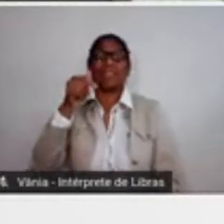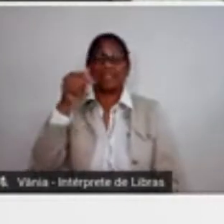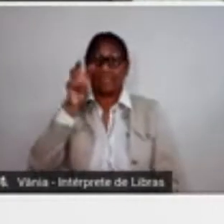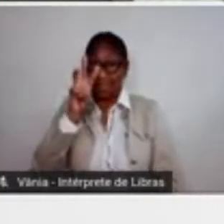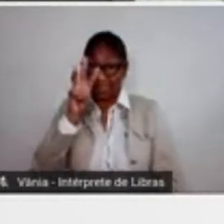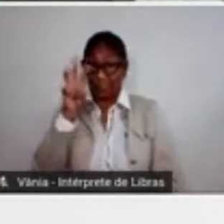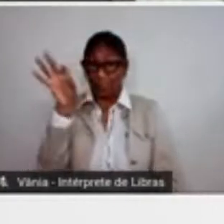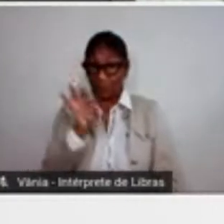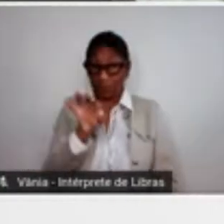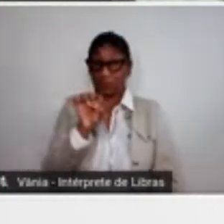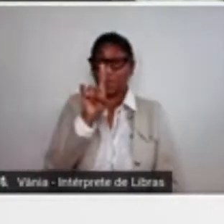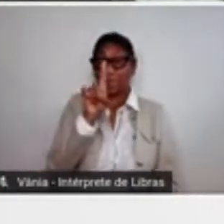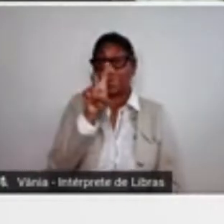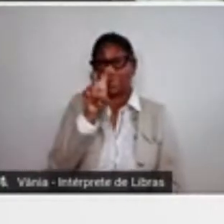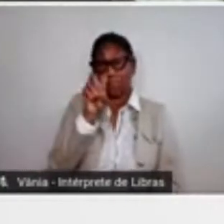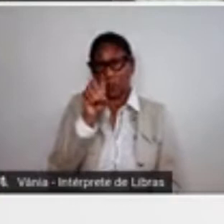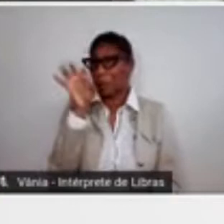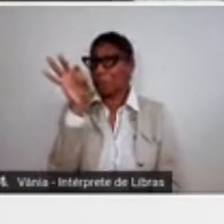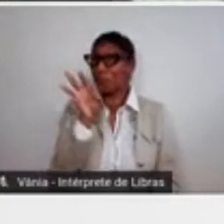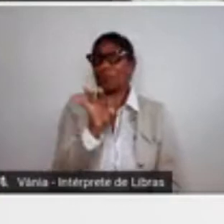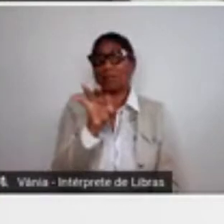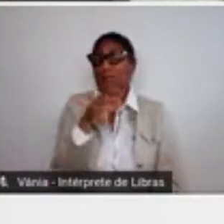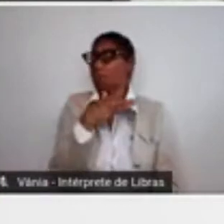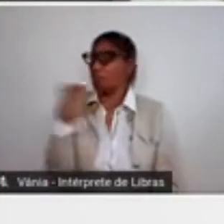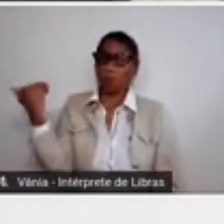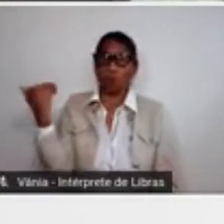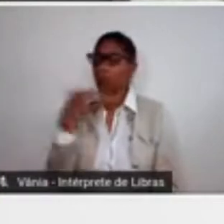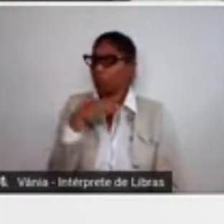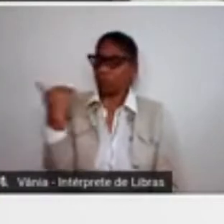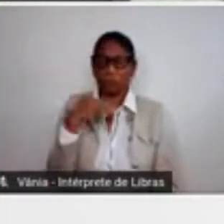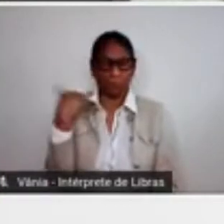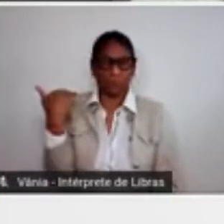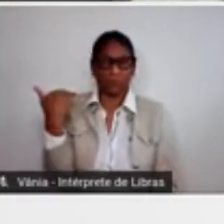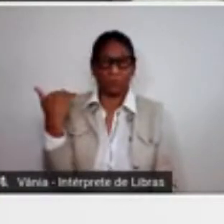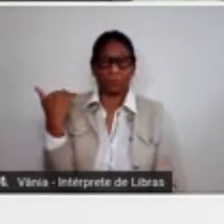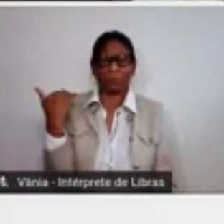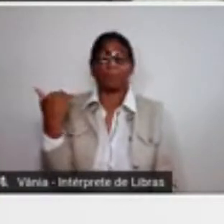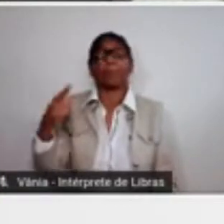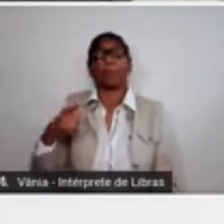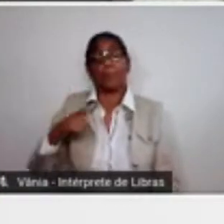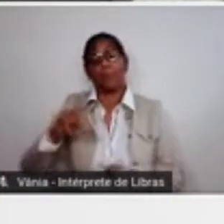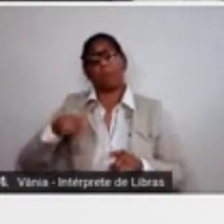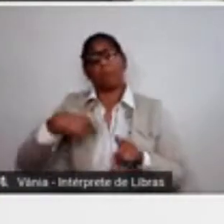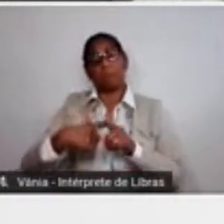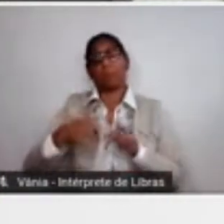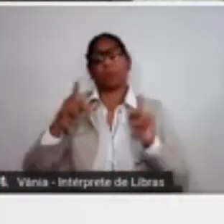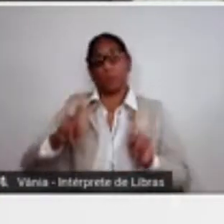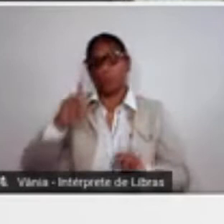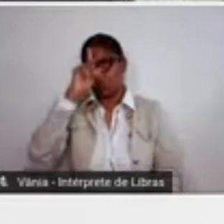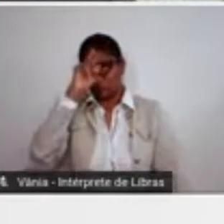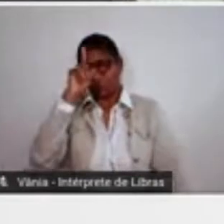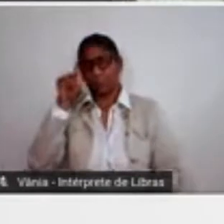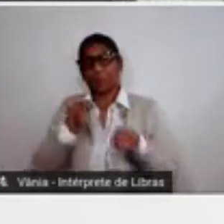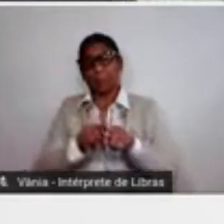um aumento de 150% no número de óbitos, e as hospitalizações proporcionalmente à população saiu